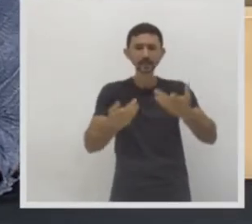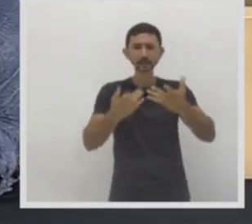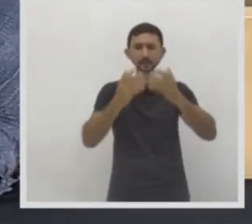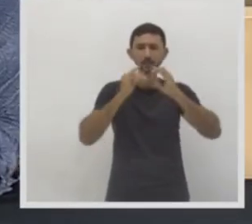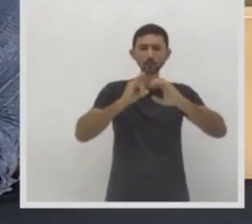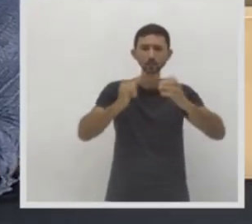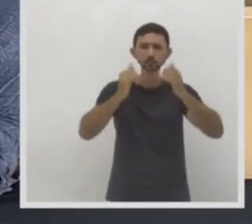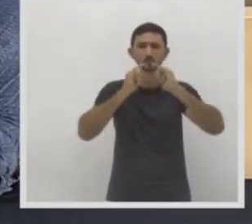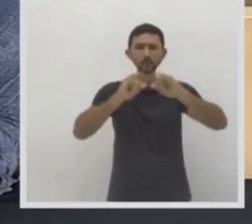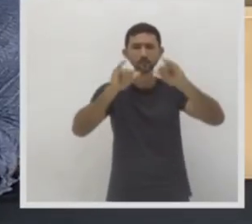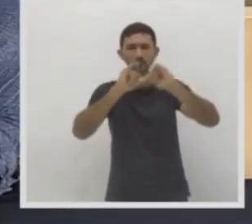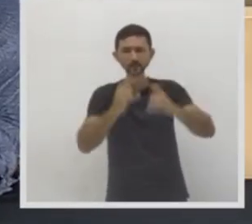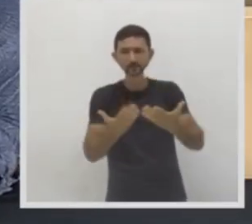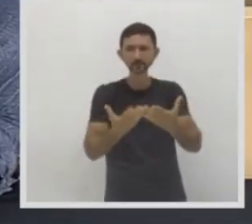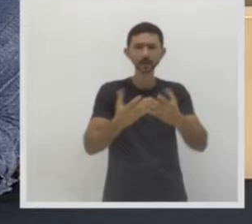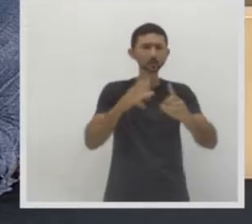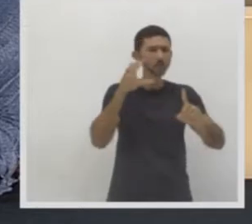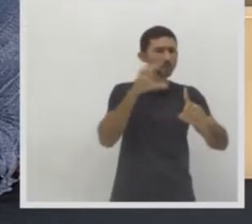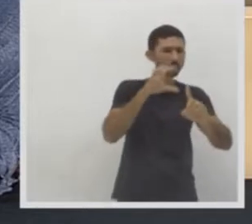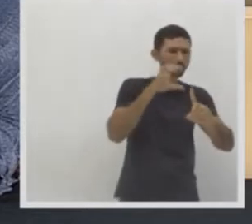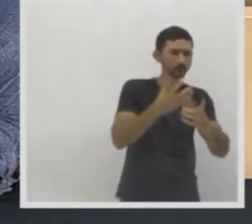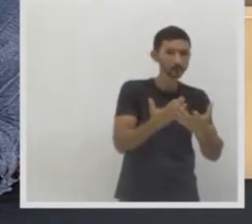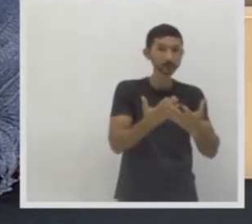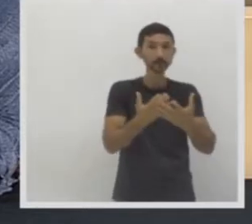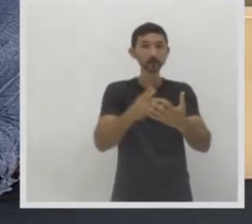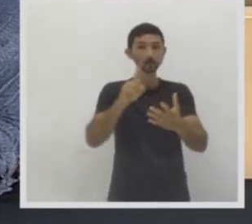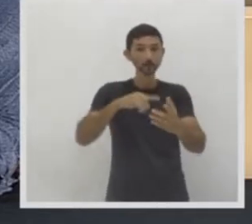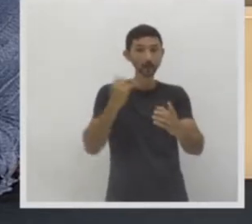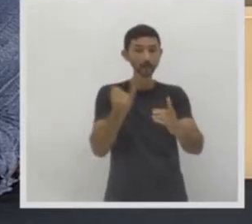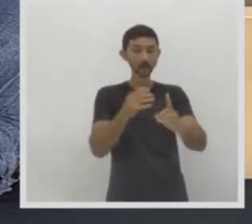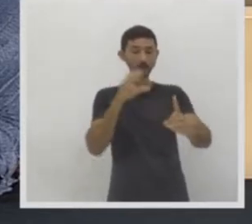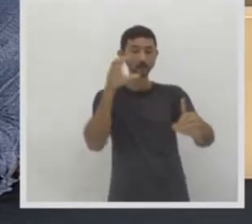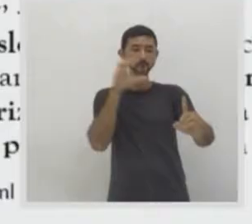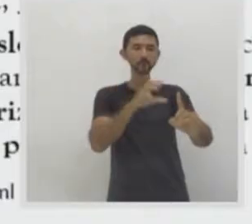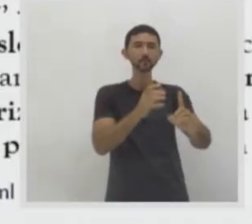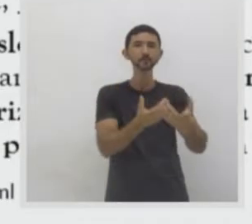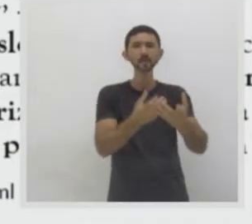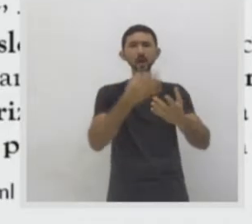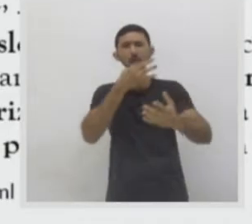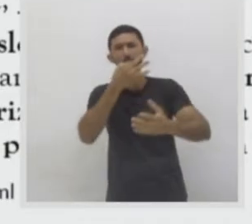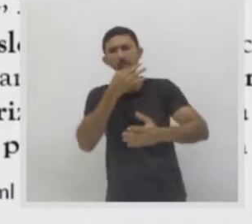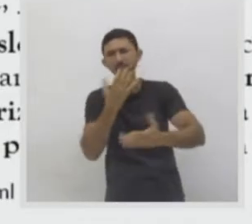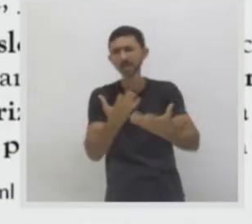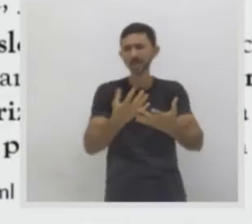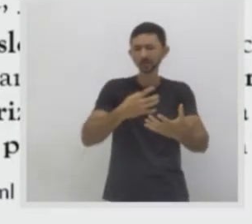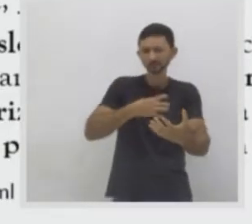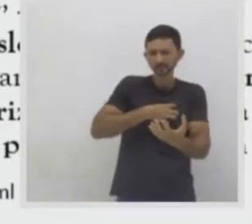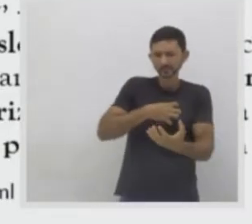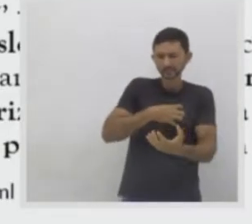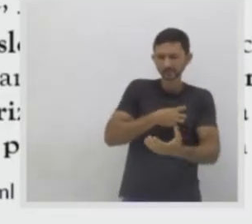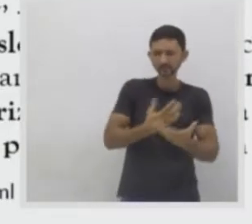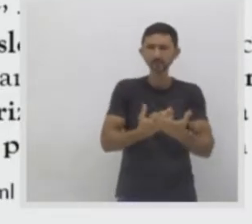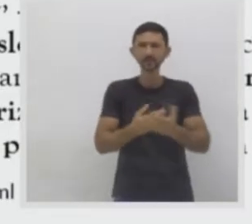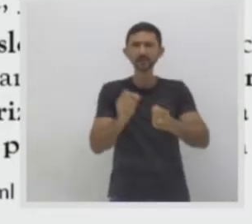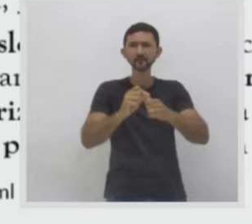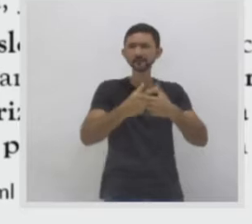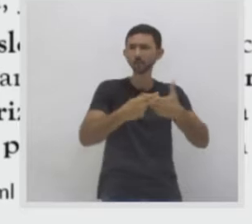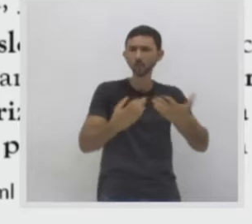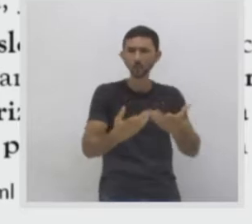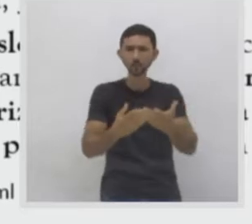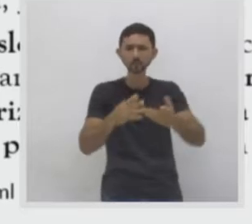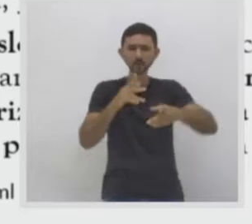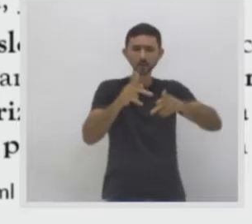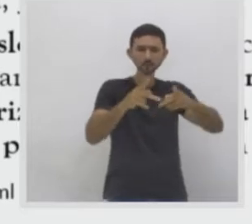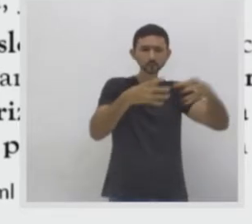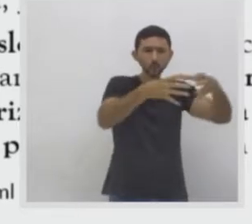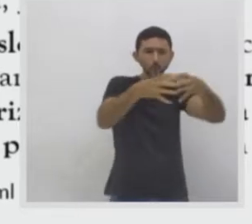de persuasão, de convencimento, destinadas a influenciar as opiniões, os sentimentos e as atitudes de um público em